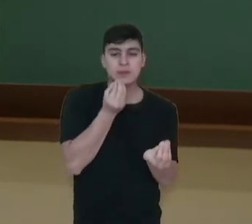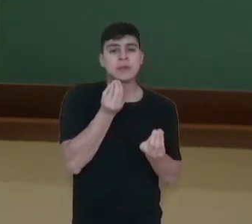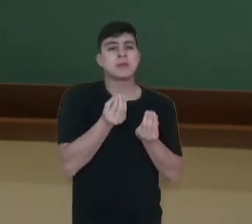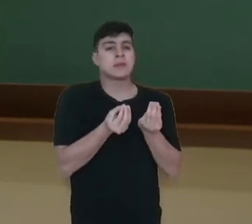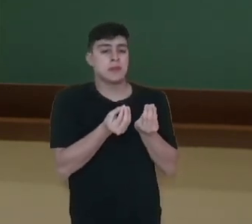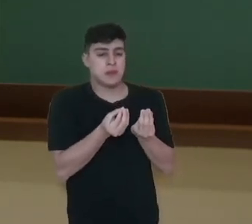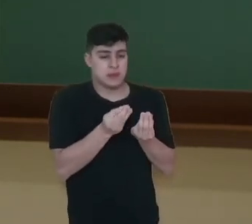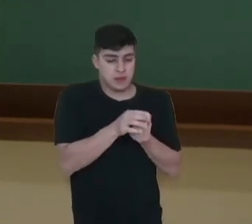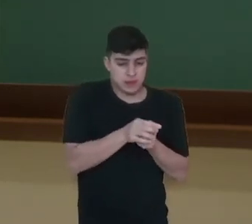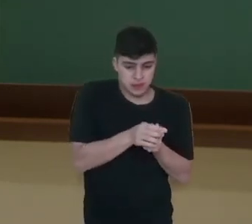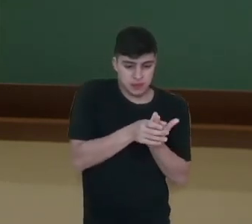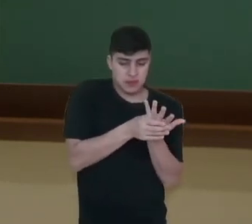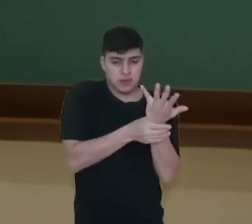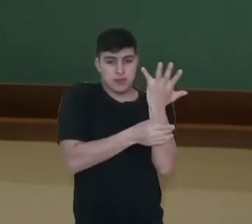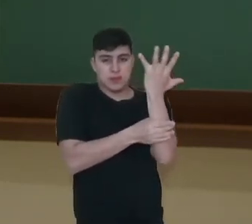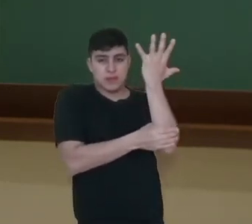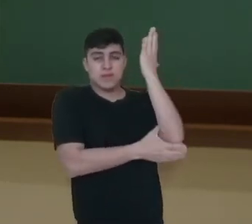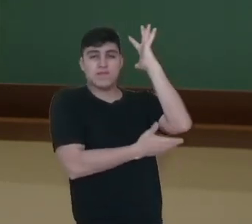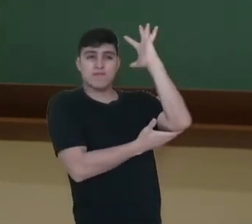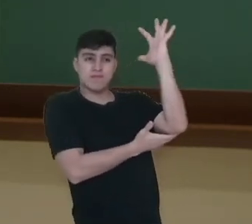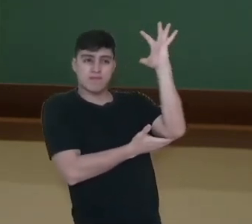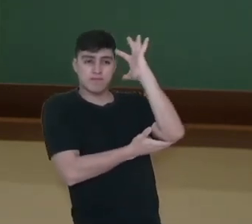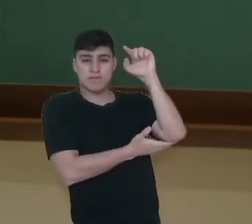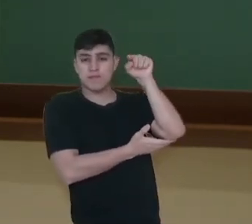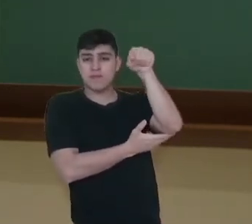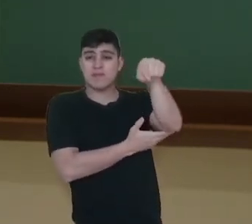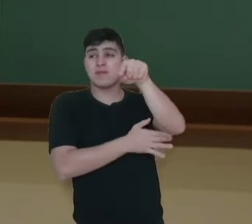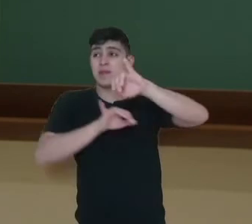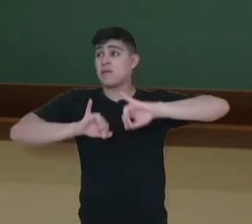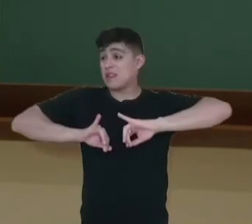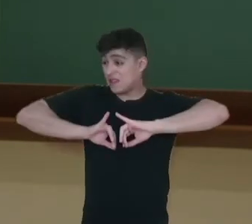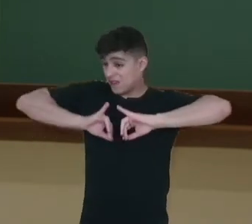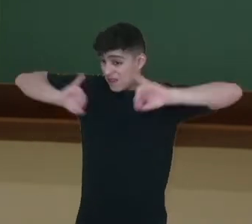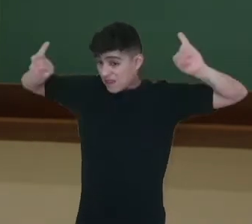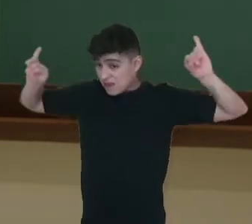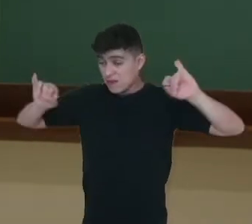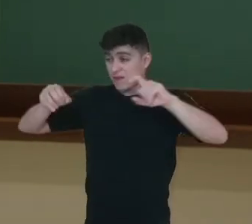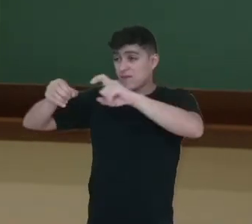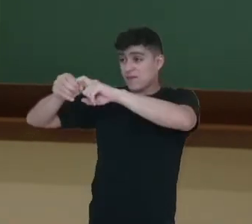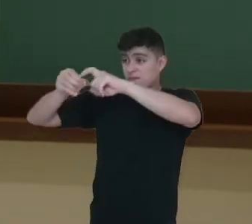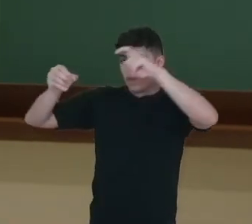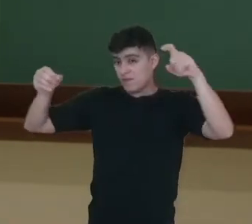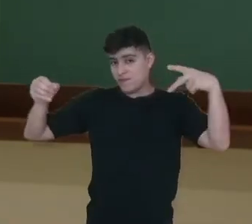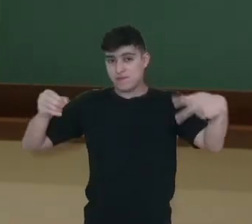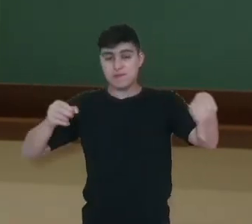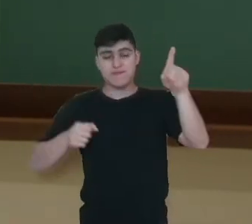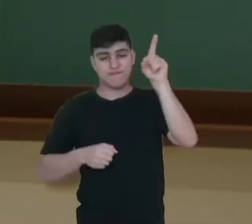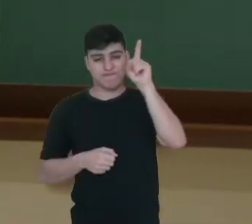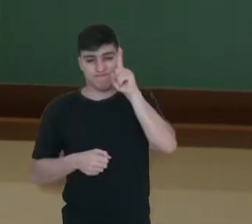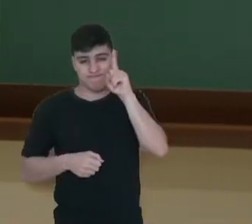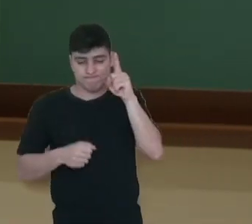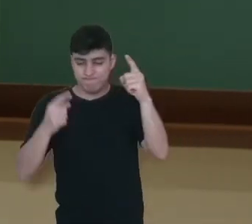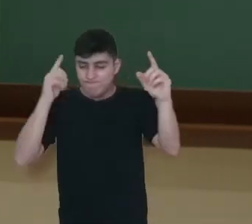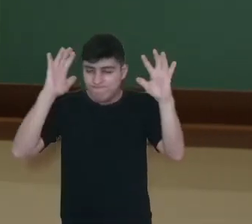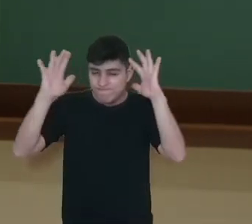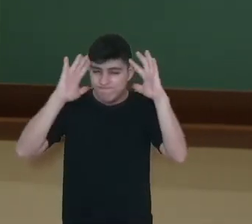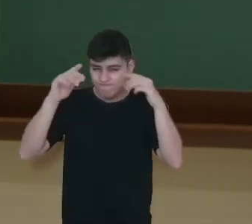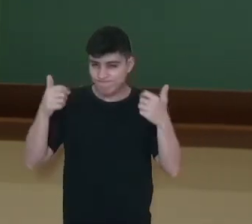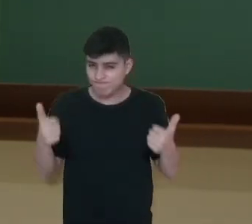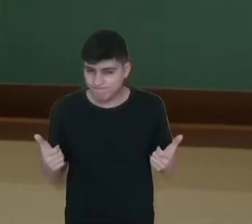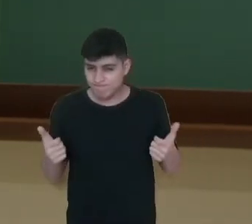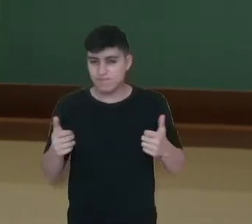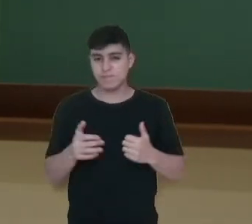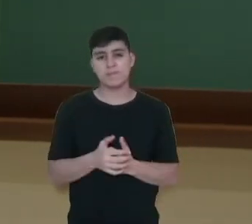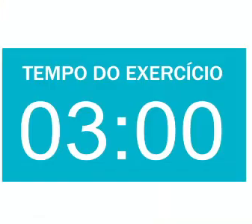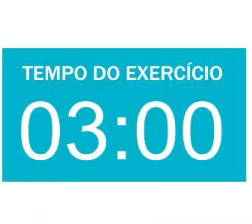a formação aí, né, as ideias apresentadas na Declaração da Independência dos Estados Unidos. Vou dar um tempinho para vocês e a gente já volta.